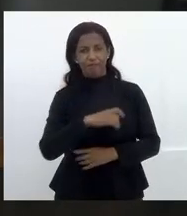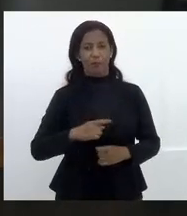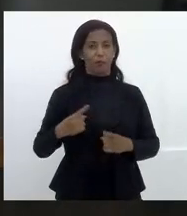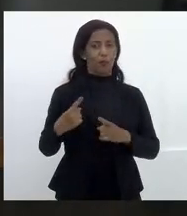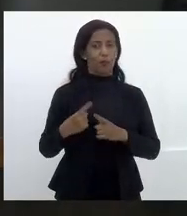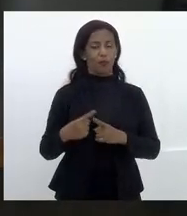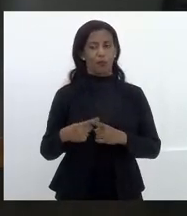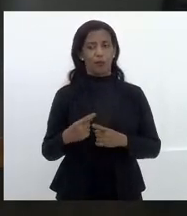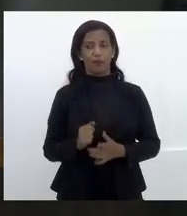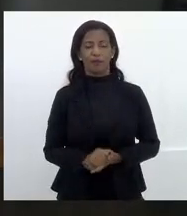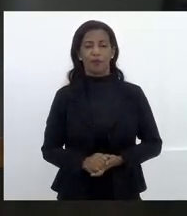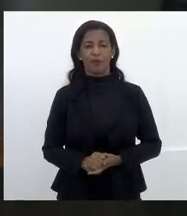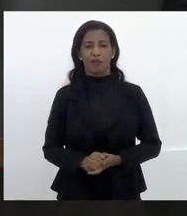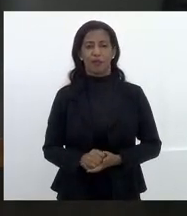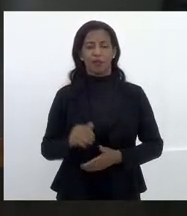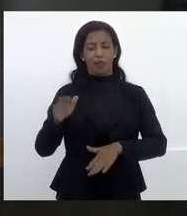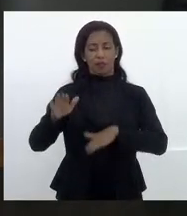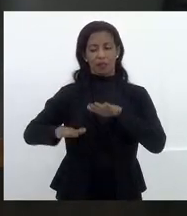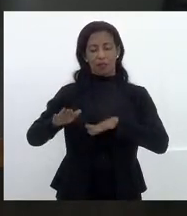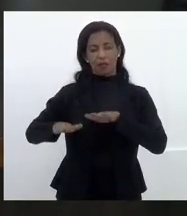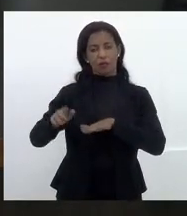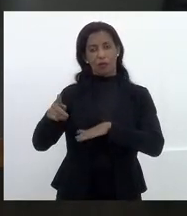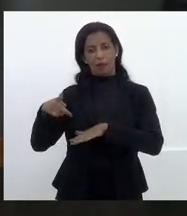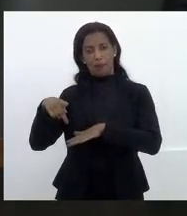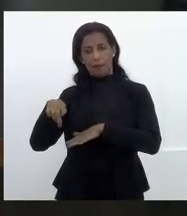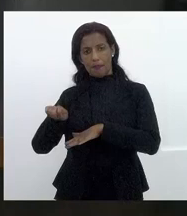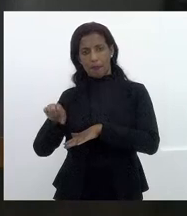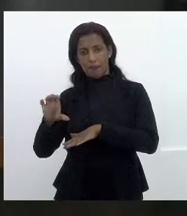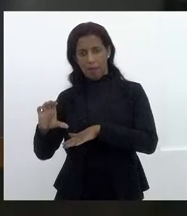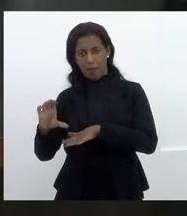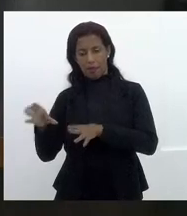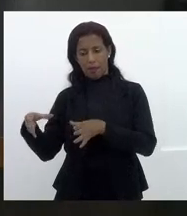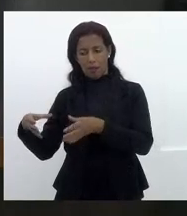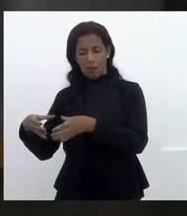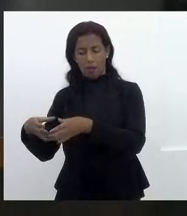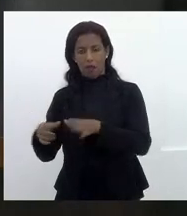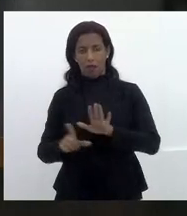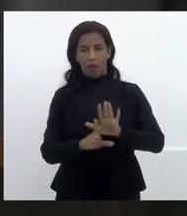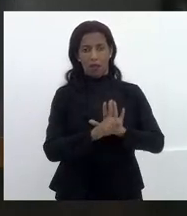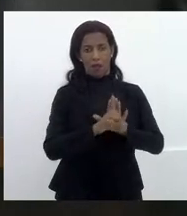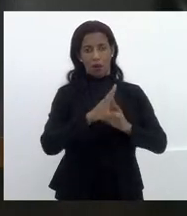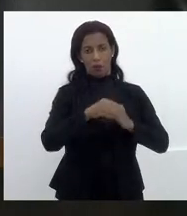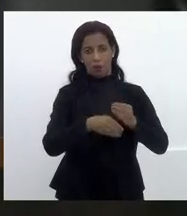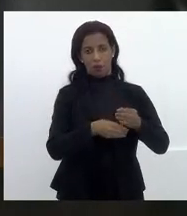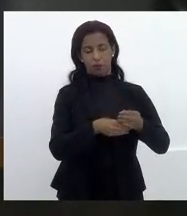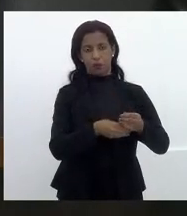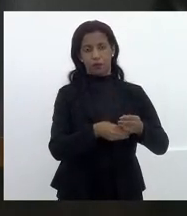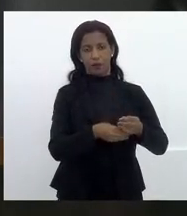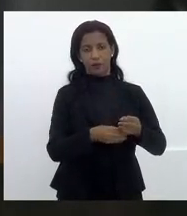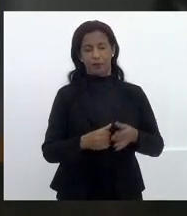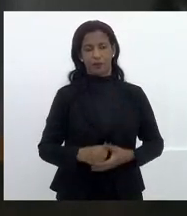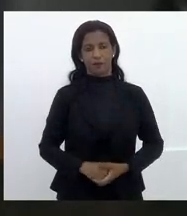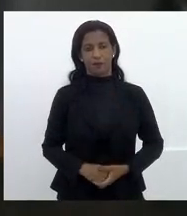porque tanto a PEC quanto a lei complementar